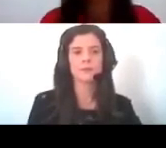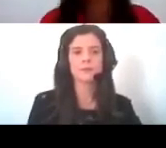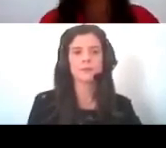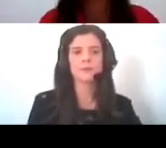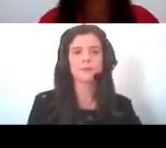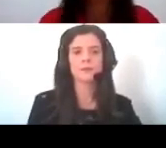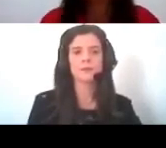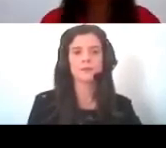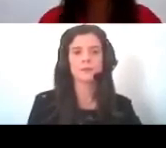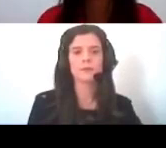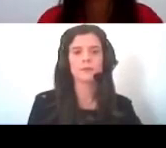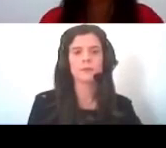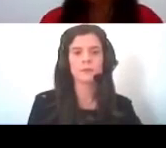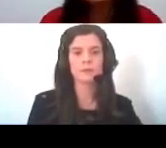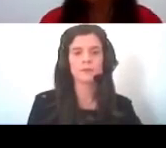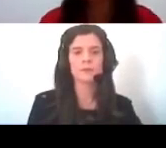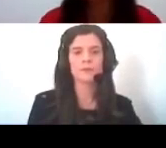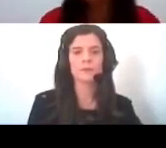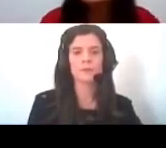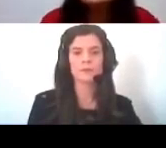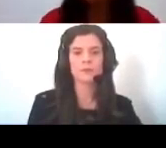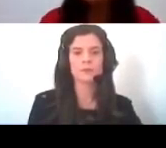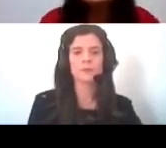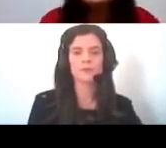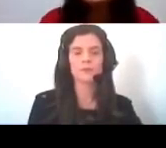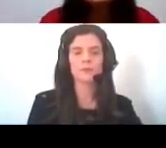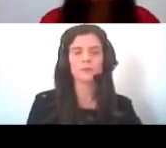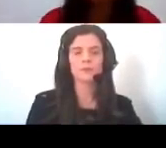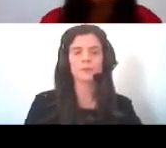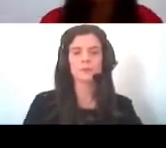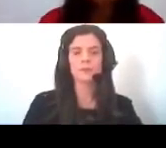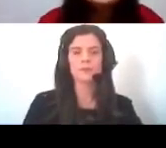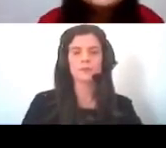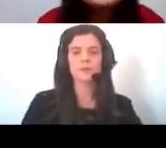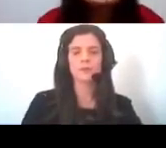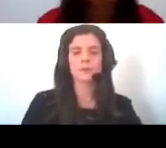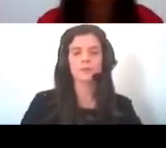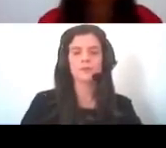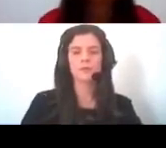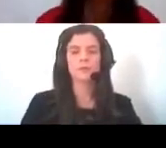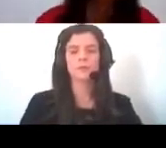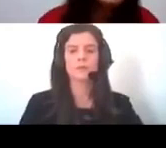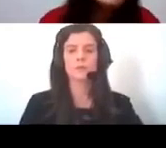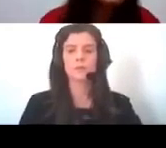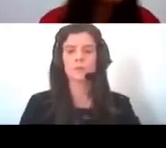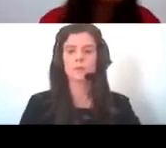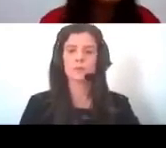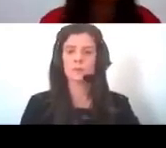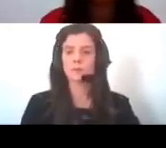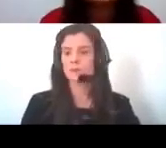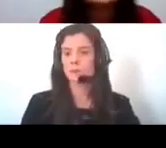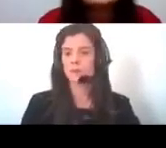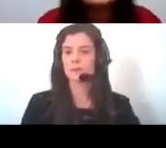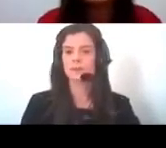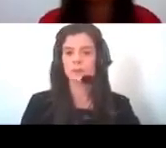Essa secretaria ela é responsável em buscar investidores para o município de Bauru. Qual é o objetivo? Para que haja o